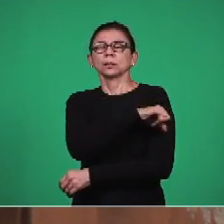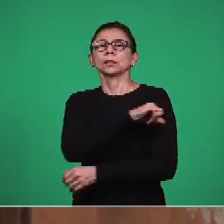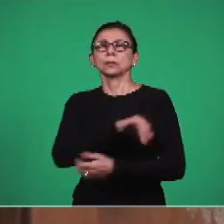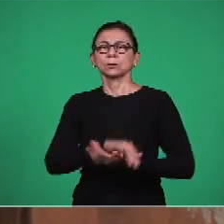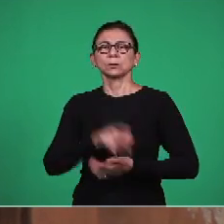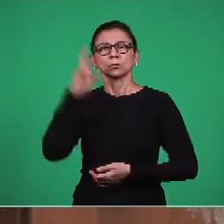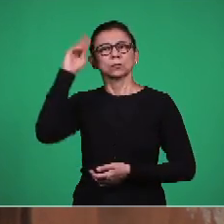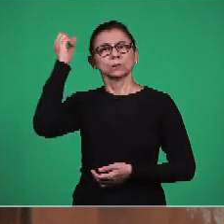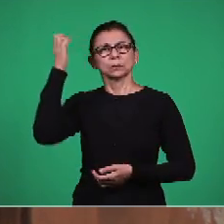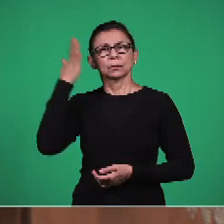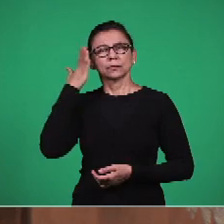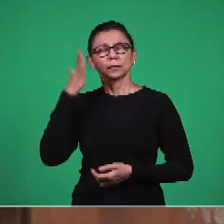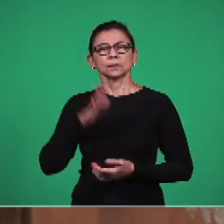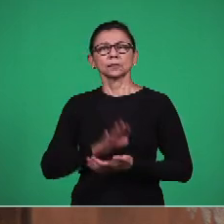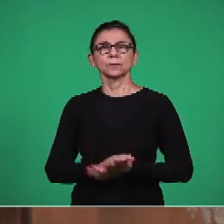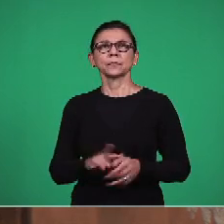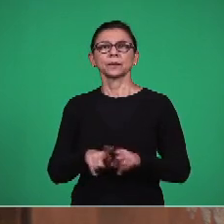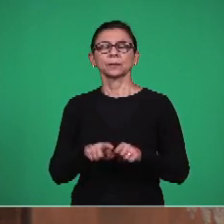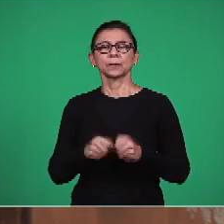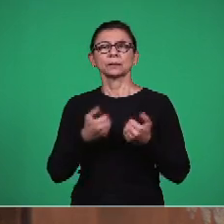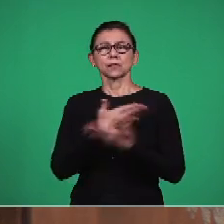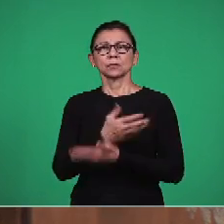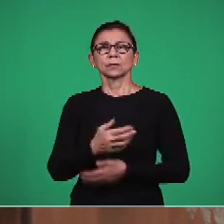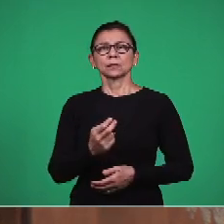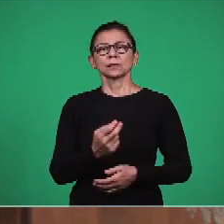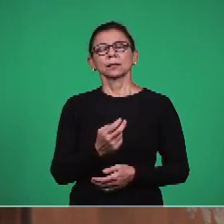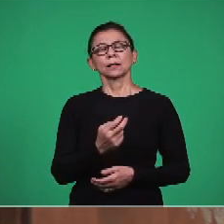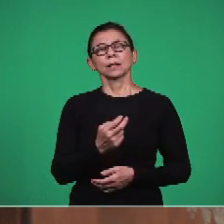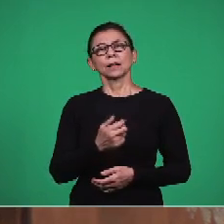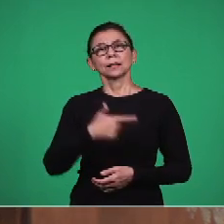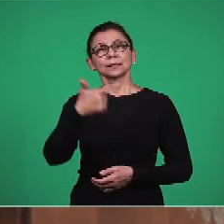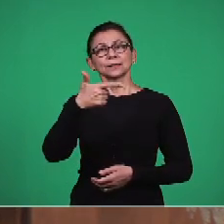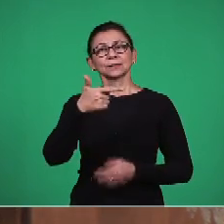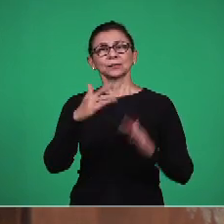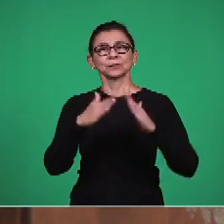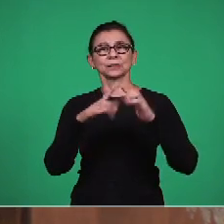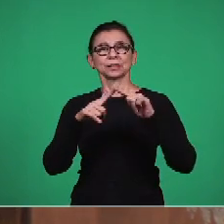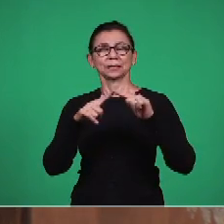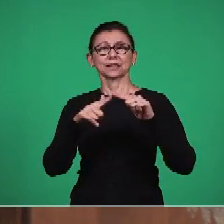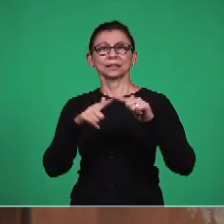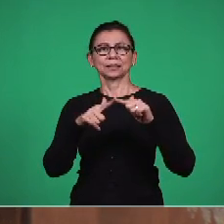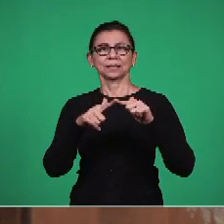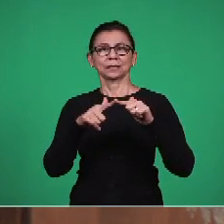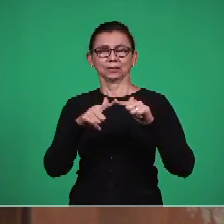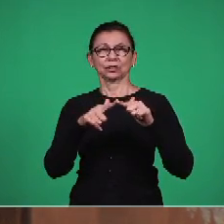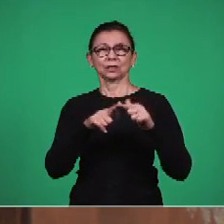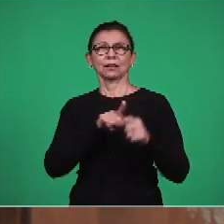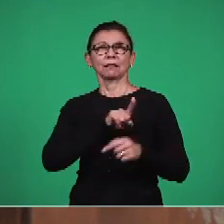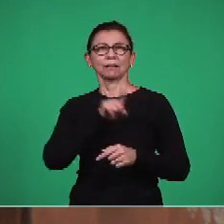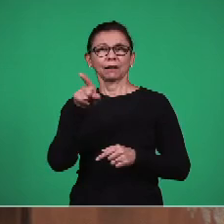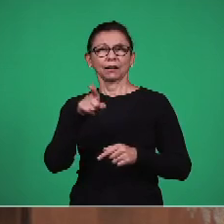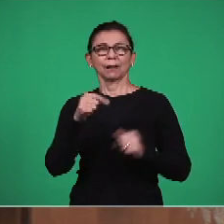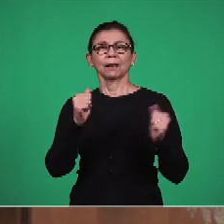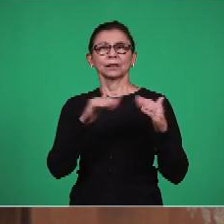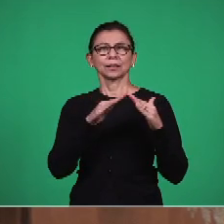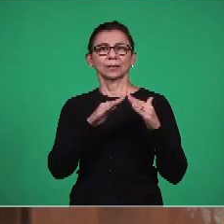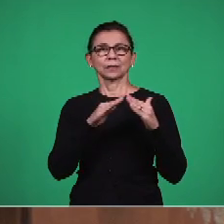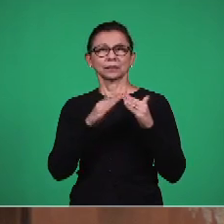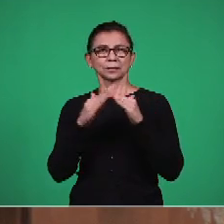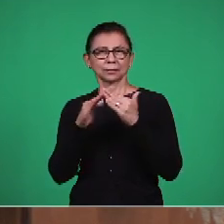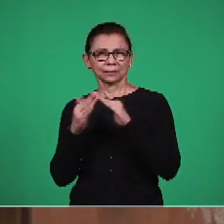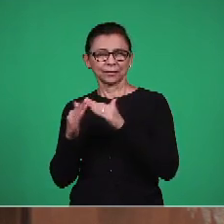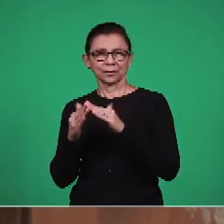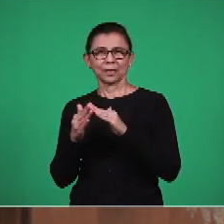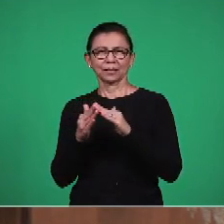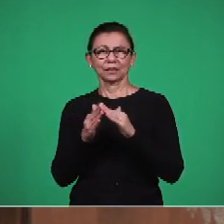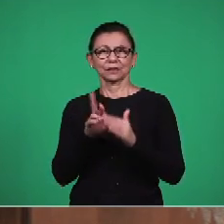a segunda comunidade na Rocinha, a segunda igreja na comunidade da Rocinha. E isso já é um grande